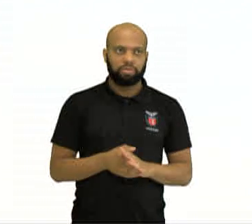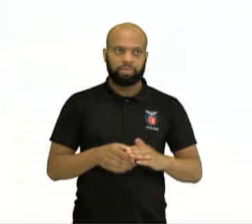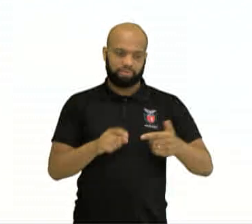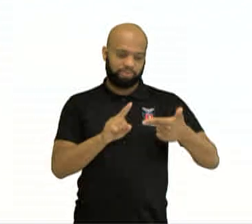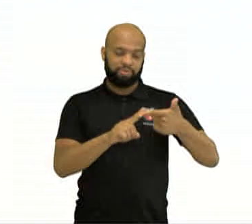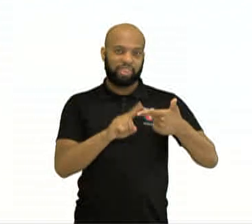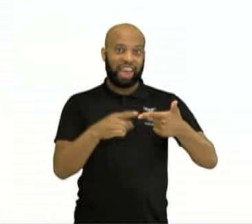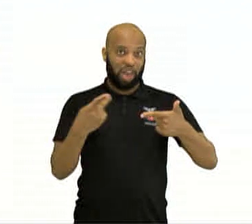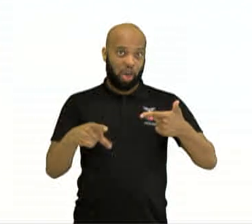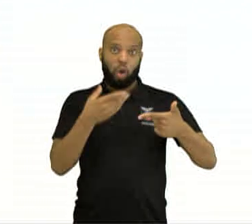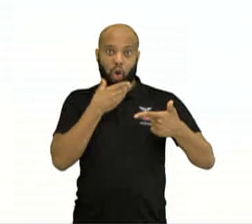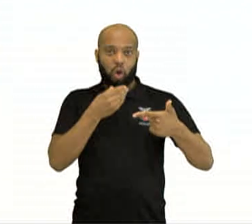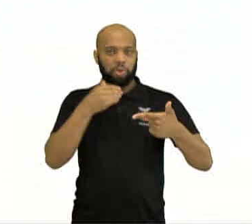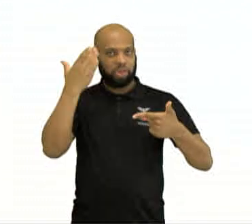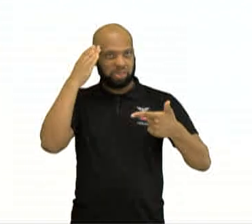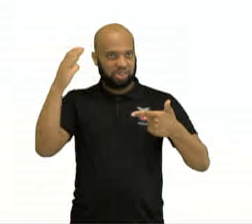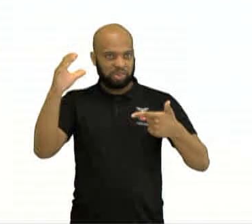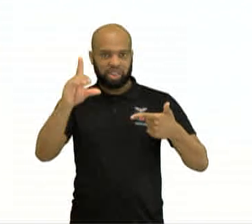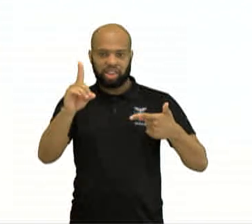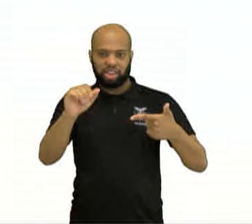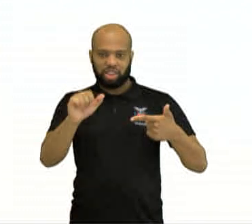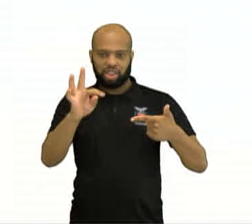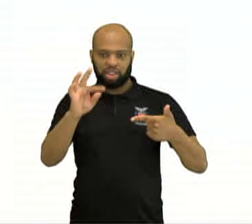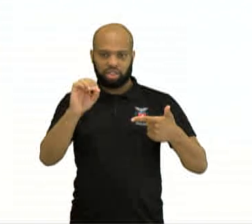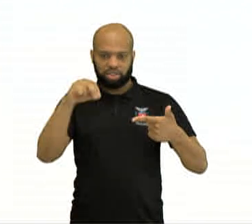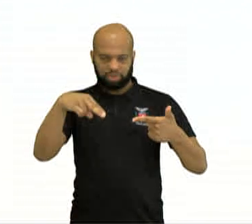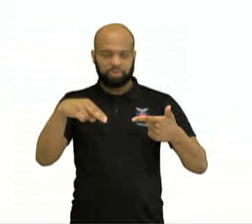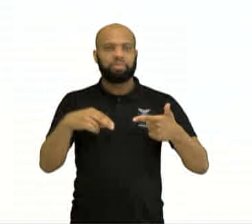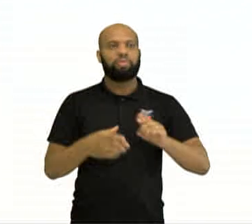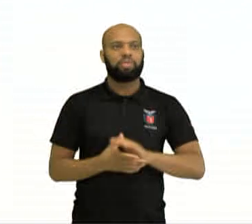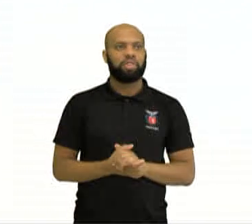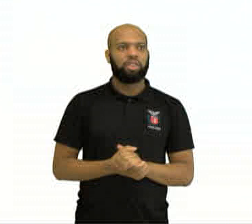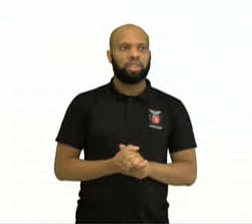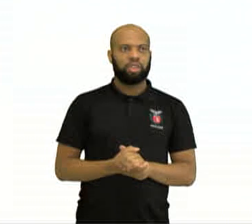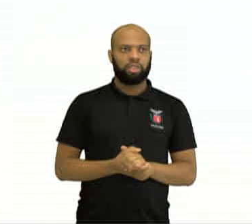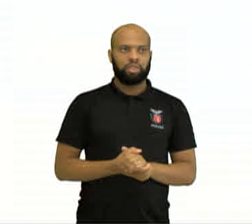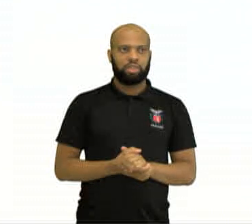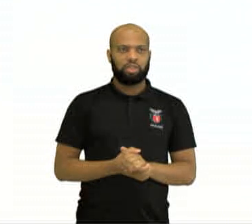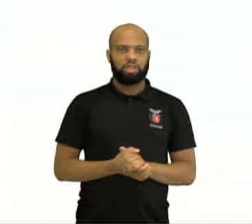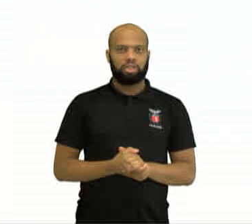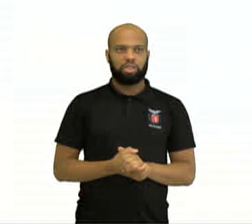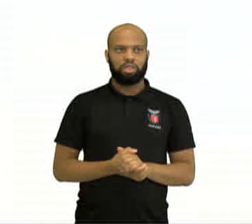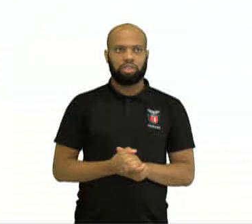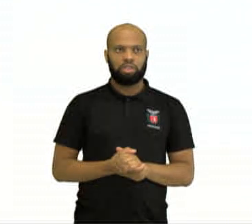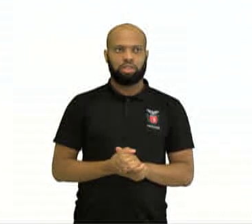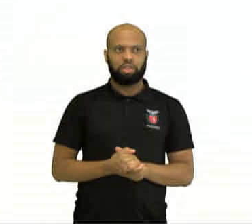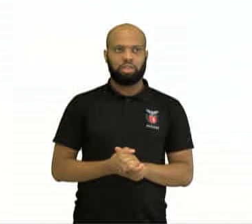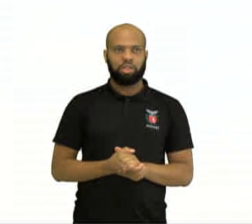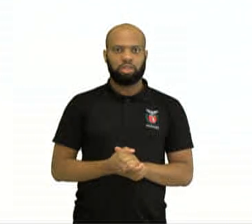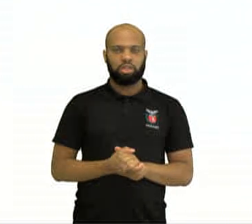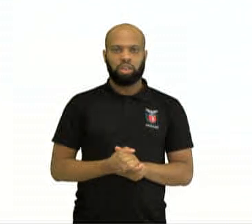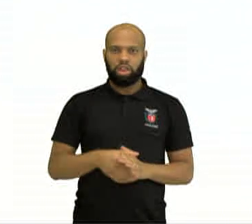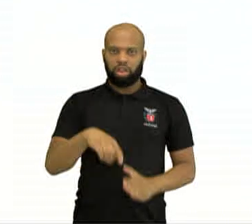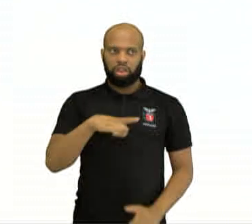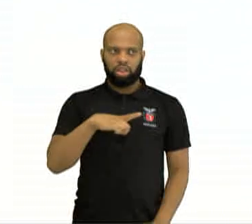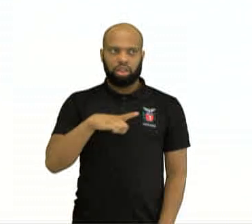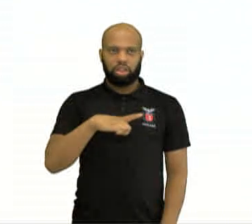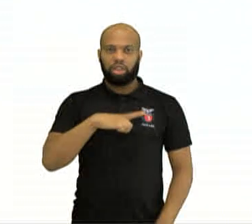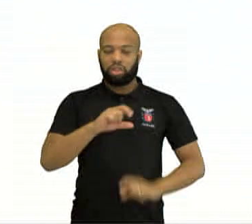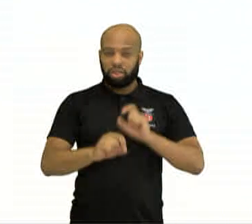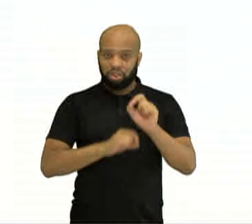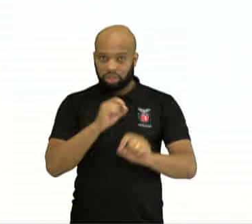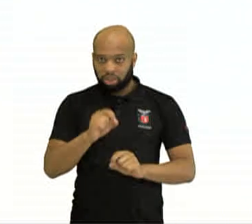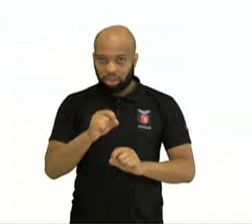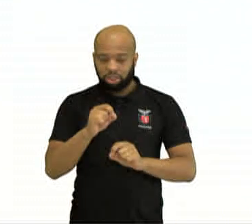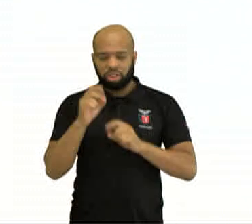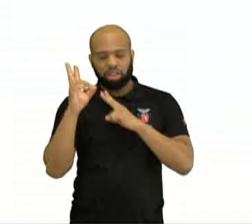Trevisan, curitibano, paranaense, aqui, ó. A velha insônia tossiu 3 da manhã.